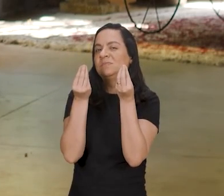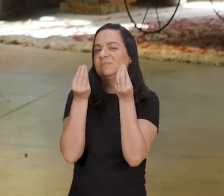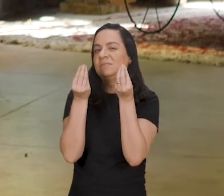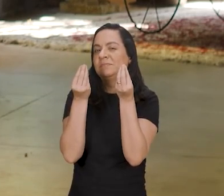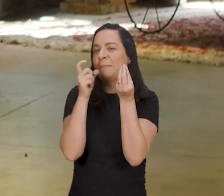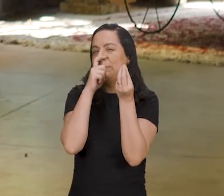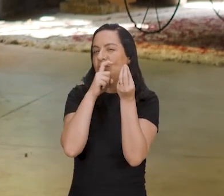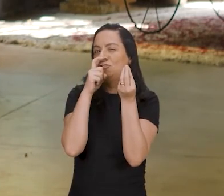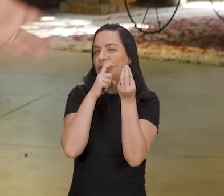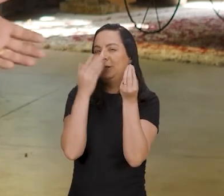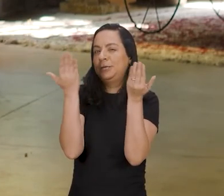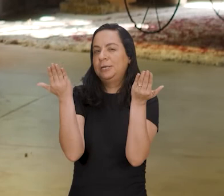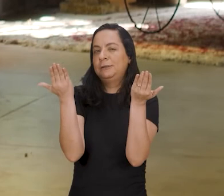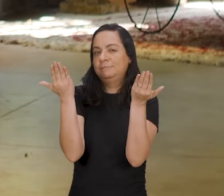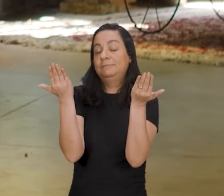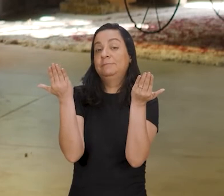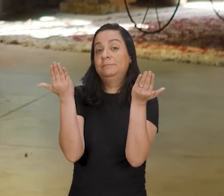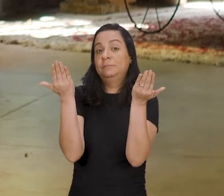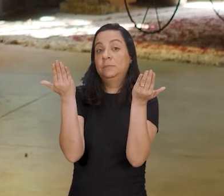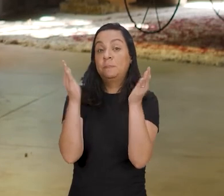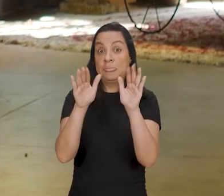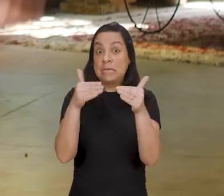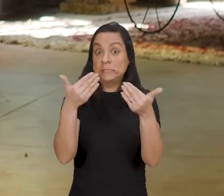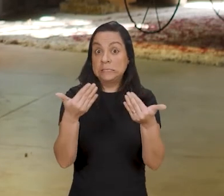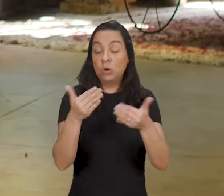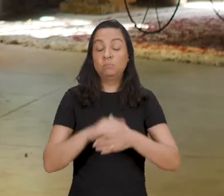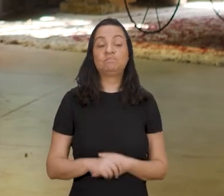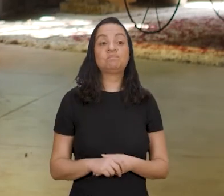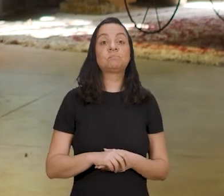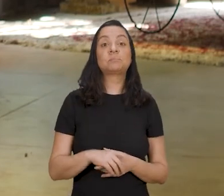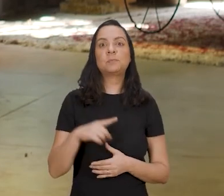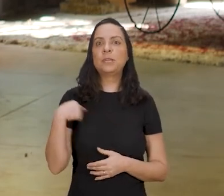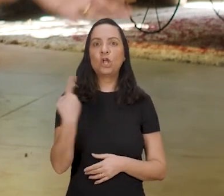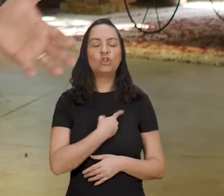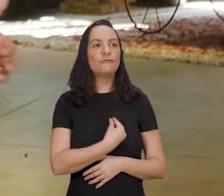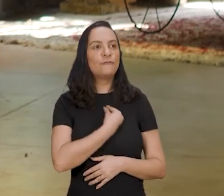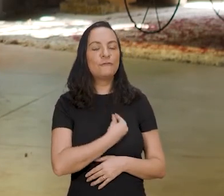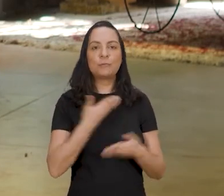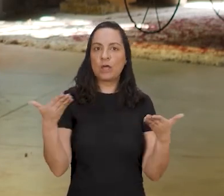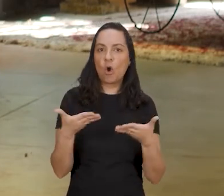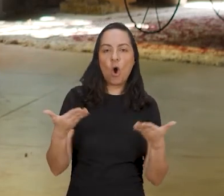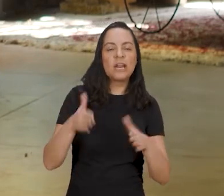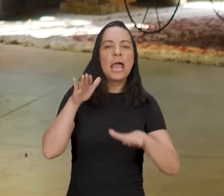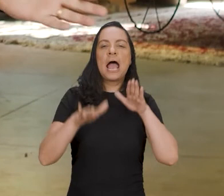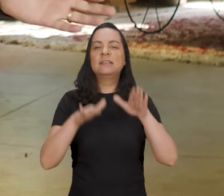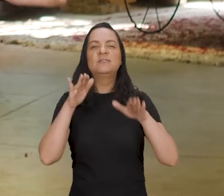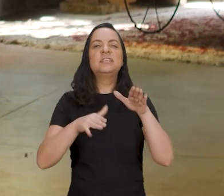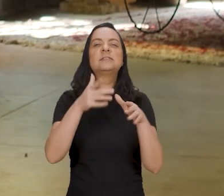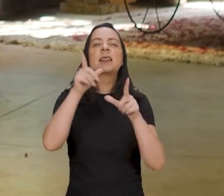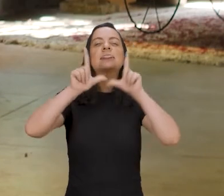Fake mesmo, agora eu não sei quem estava mentindo. Então, essa é a fase que a gente tem vivido, a gente não sabe quem está falando a verdade, a gente não